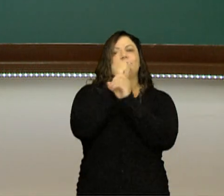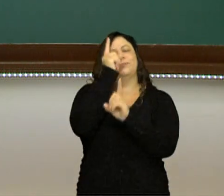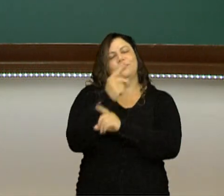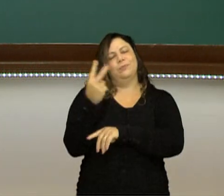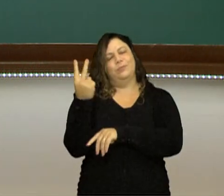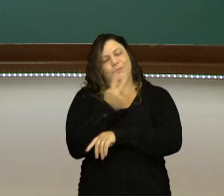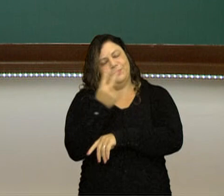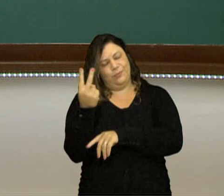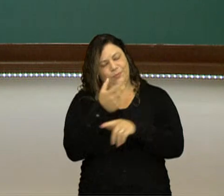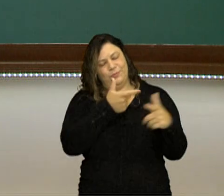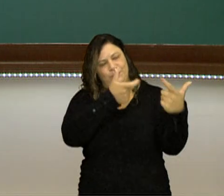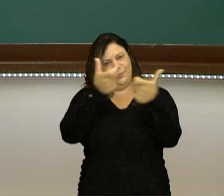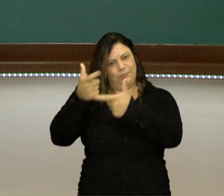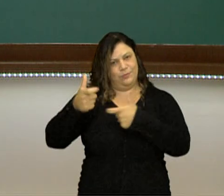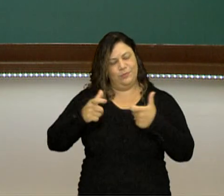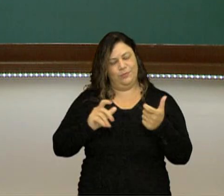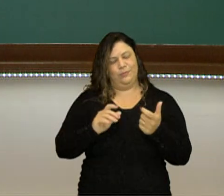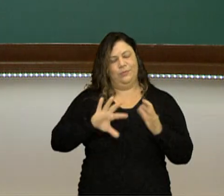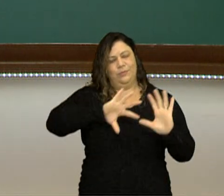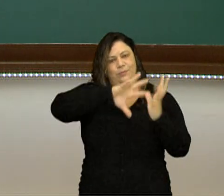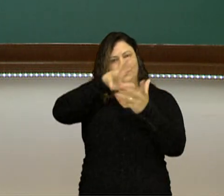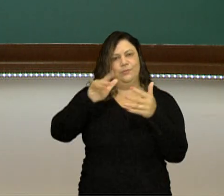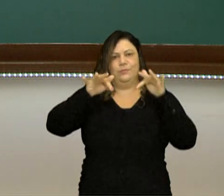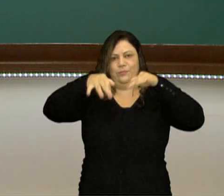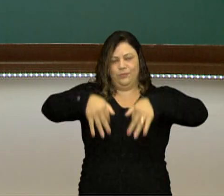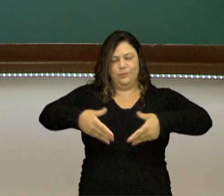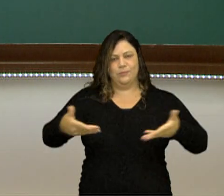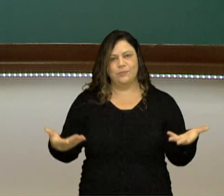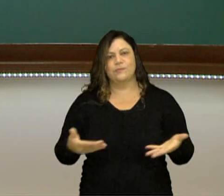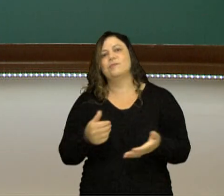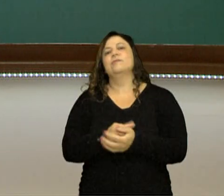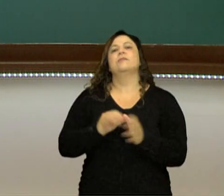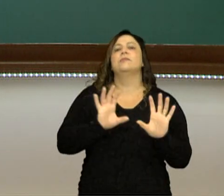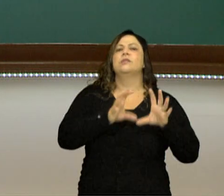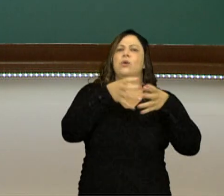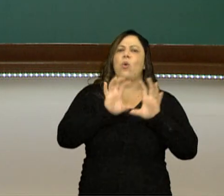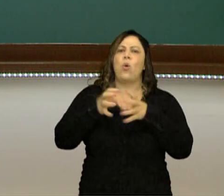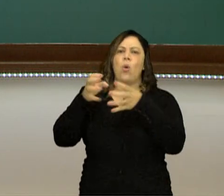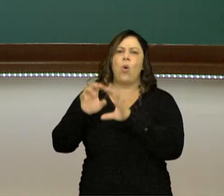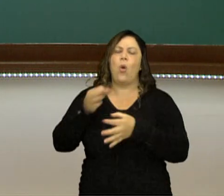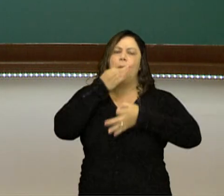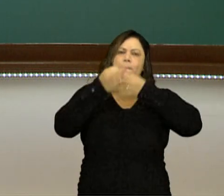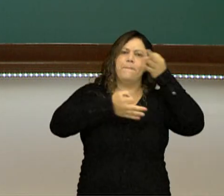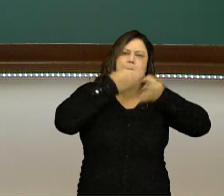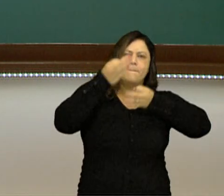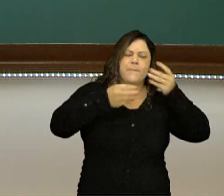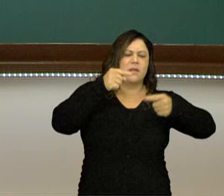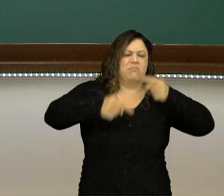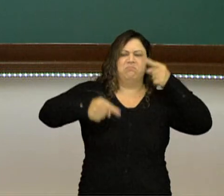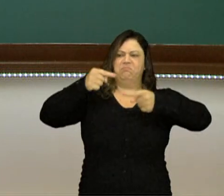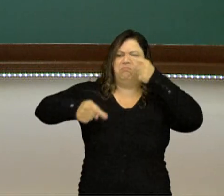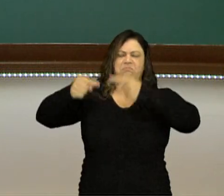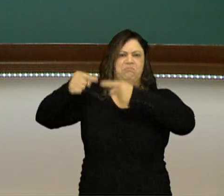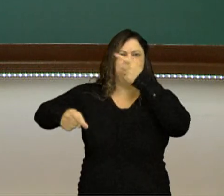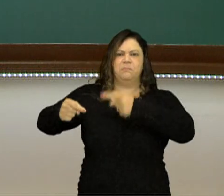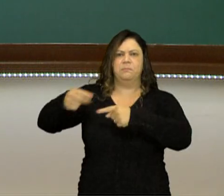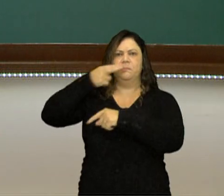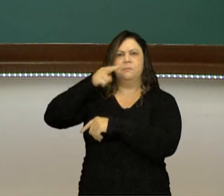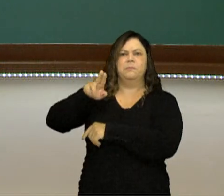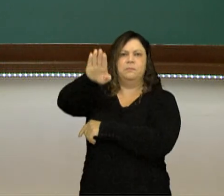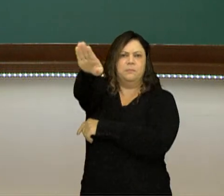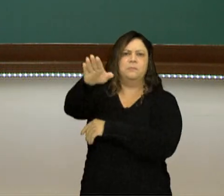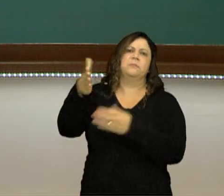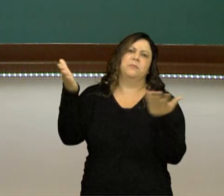Segunda Guerra Mundial. Então, perceba que aqui você tem grupos de opiniões políticas que discordavam com Hitler, já iam